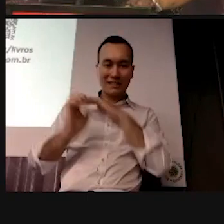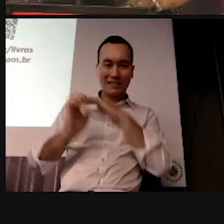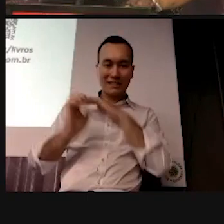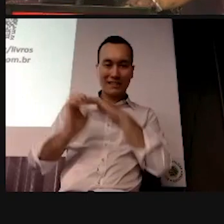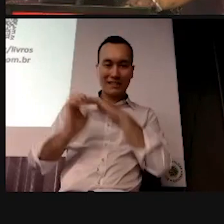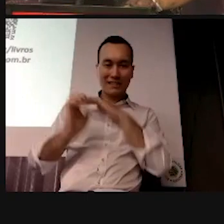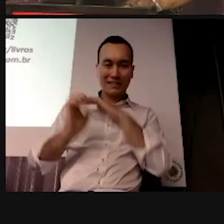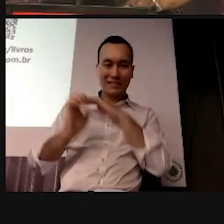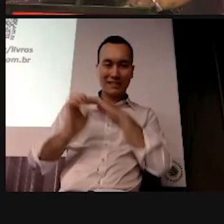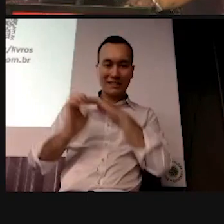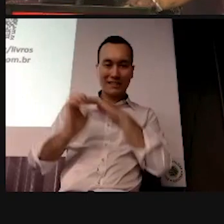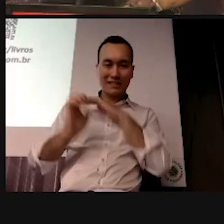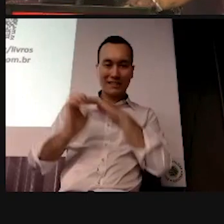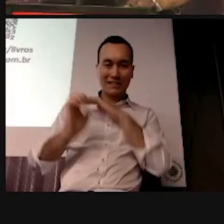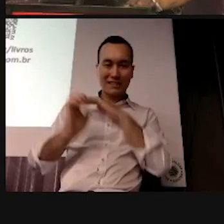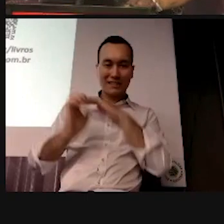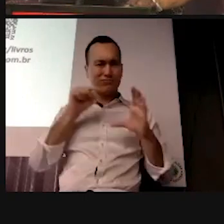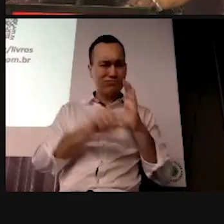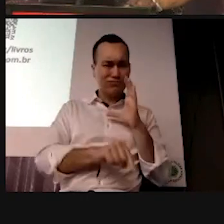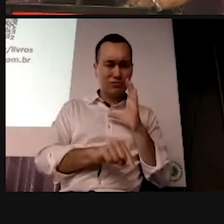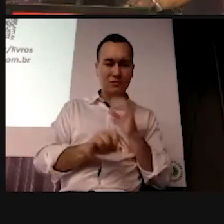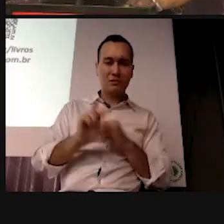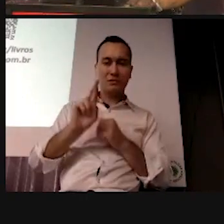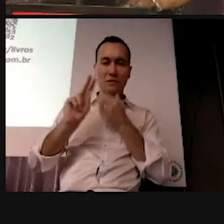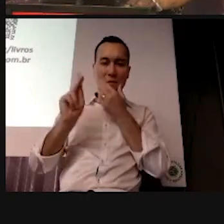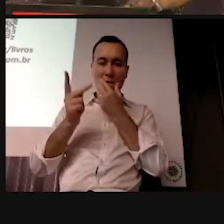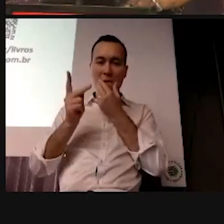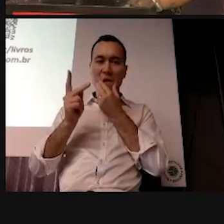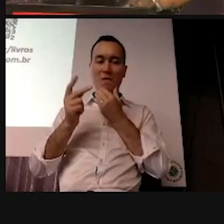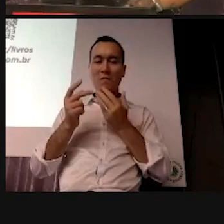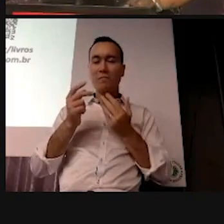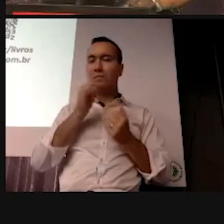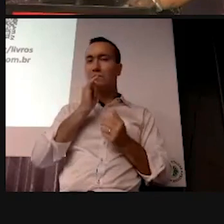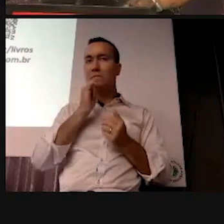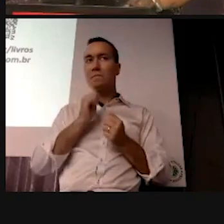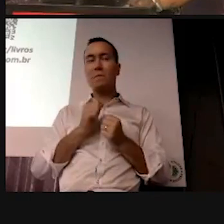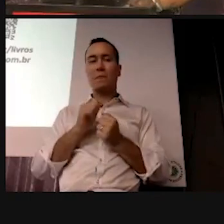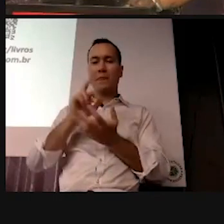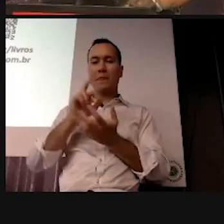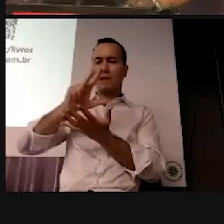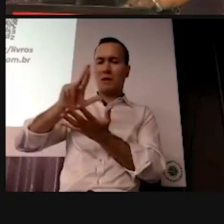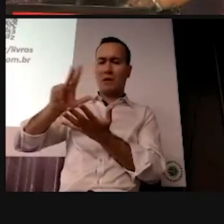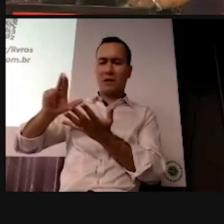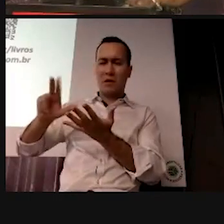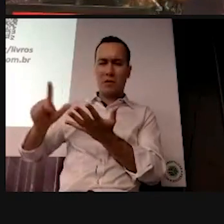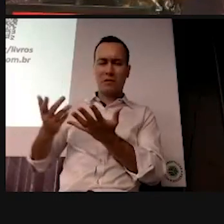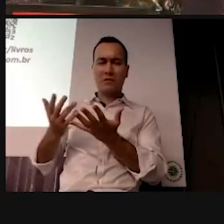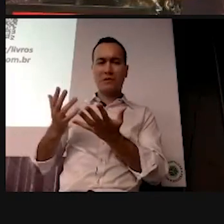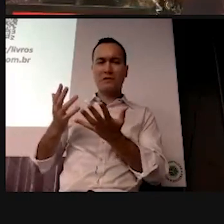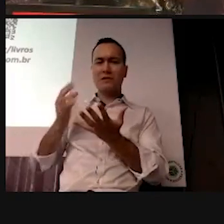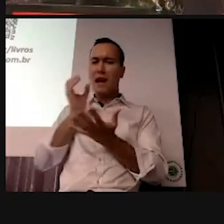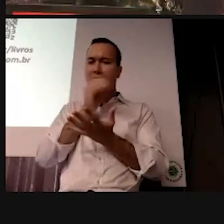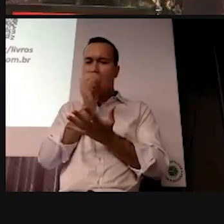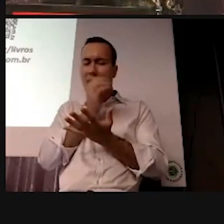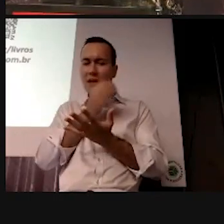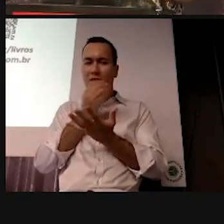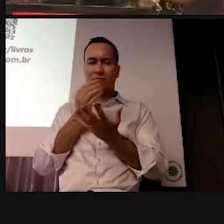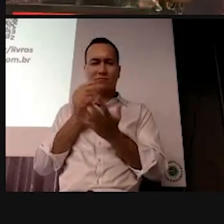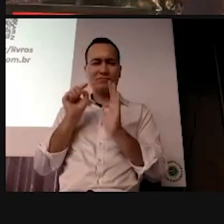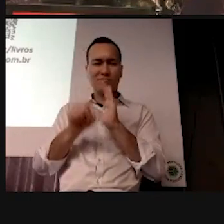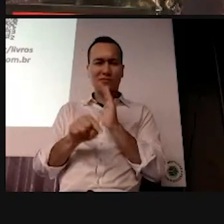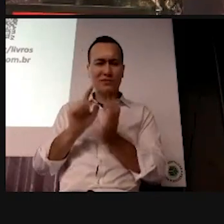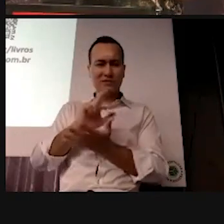para olhar pela perspectiva da agilidade, da diversidade, da exponencialidade. Então, a gente passa por design